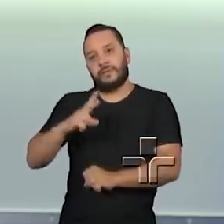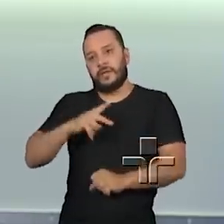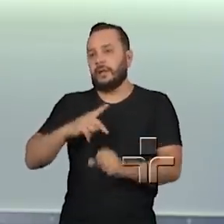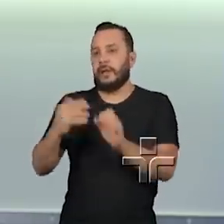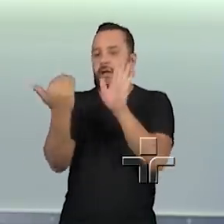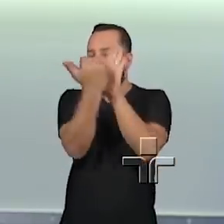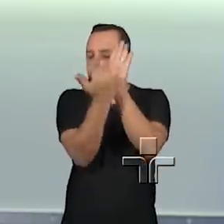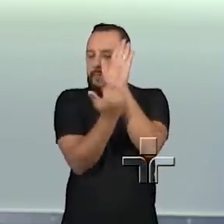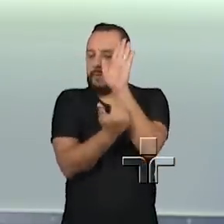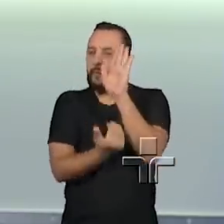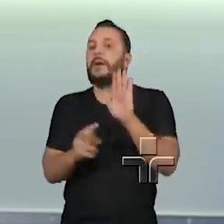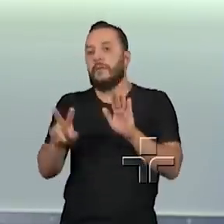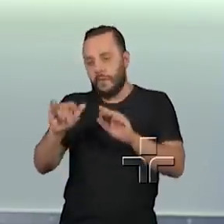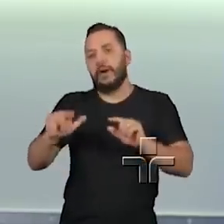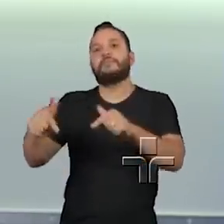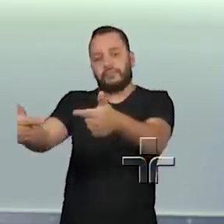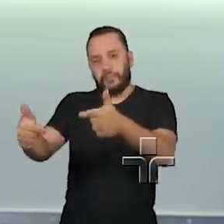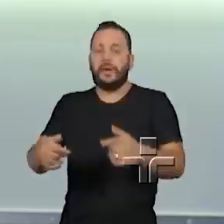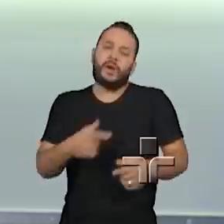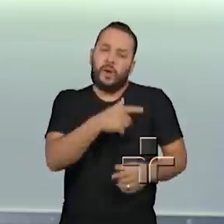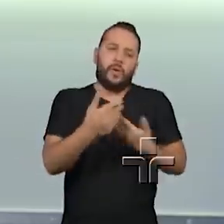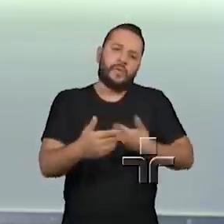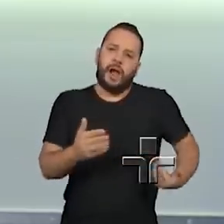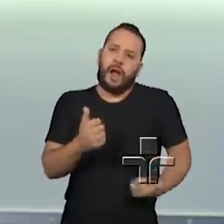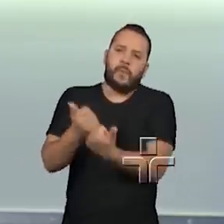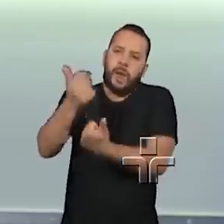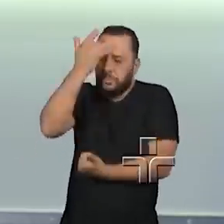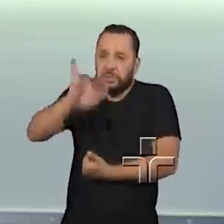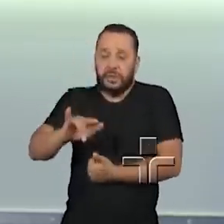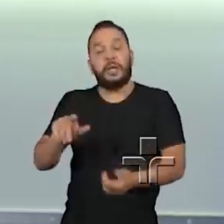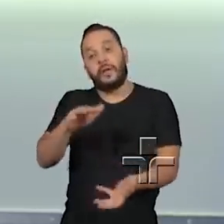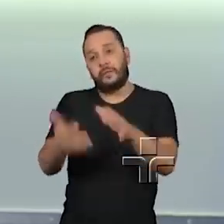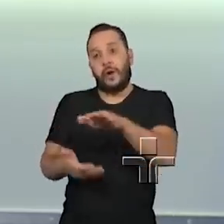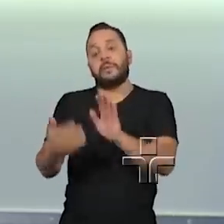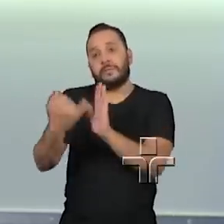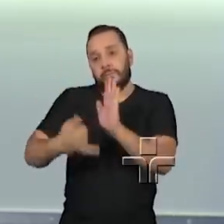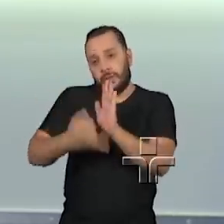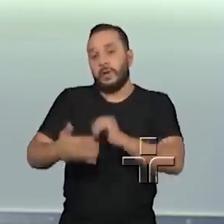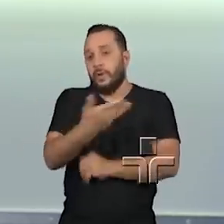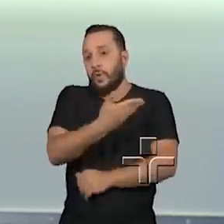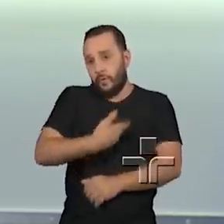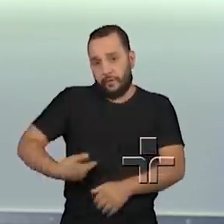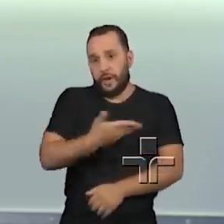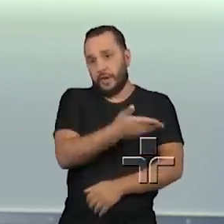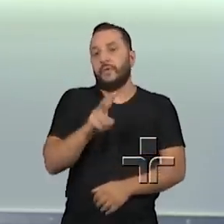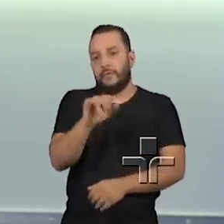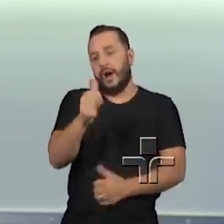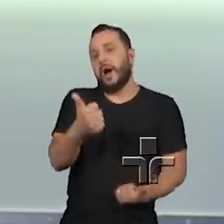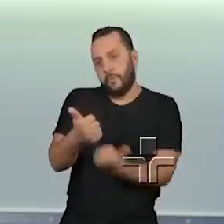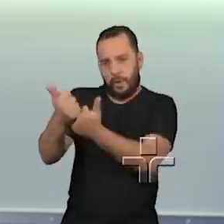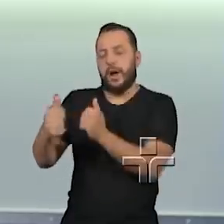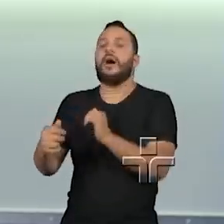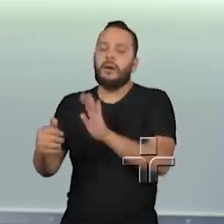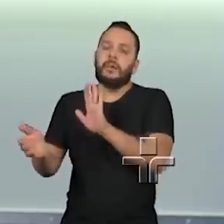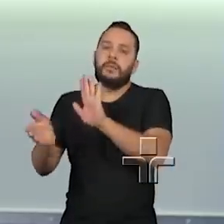deve ser levada em frente com ou sem o apoio do governo. A tributária, agora mais recentemente, o governo já sinalizou que deve apoiar a reforma proposta